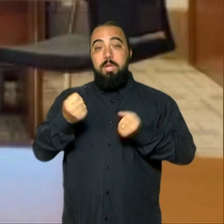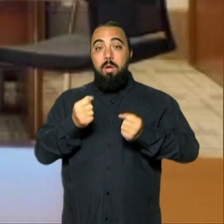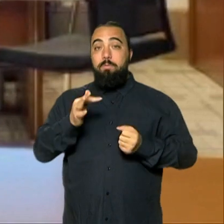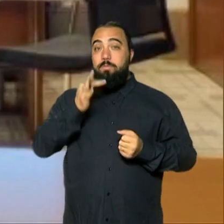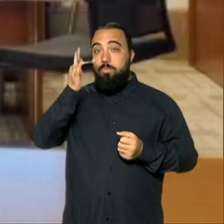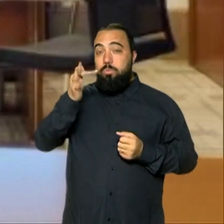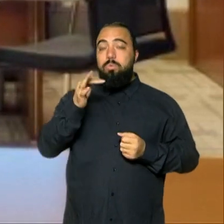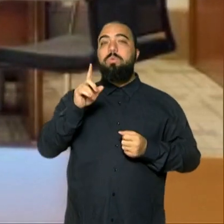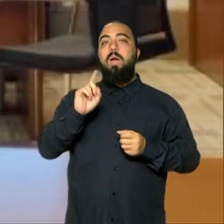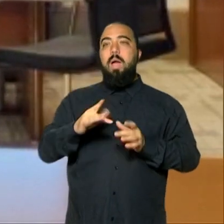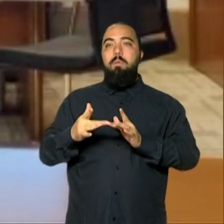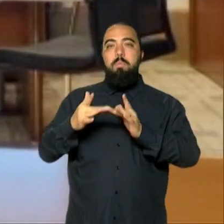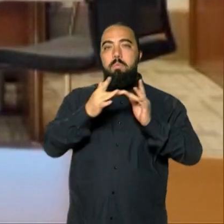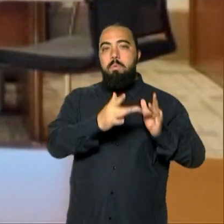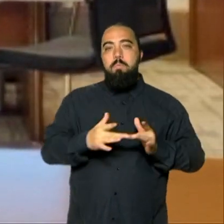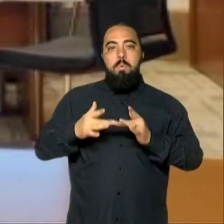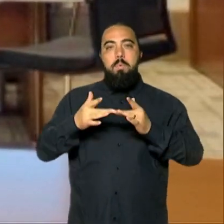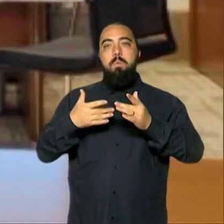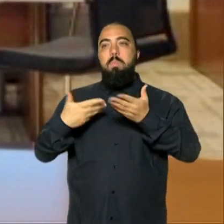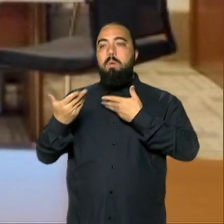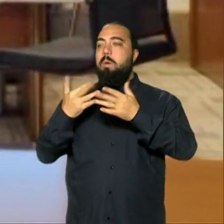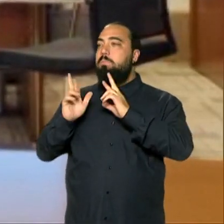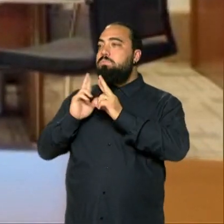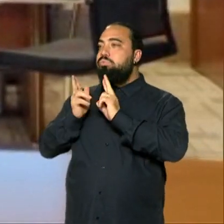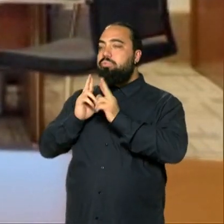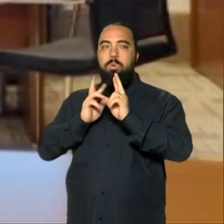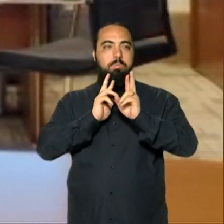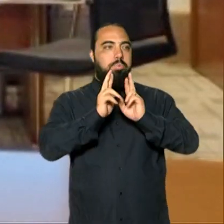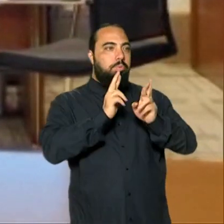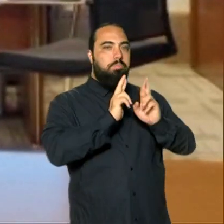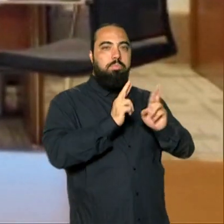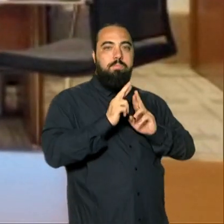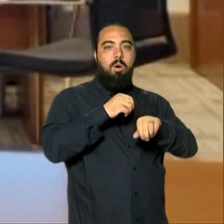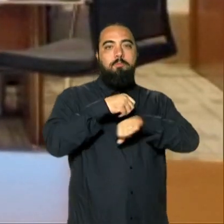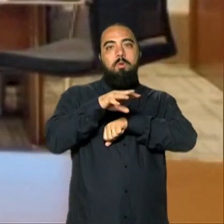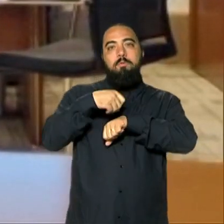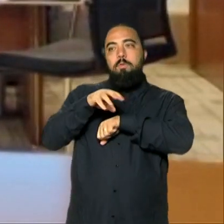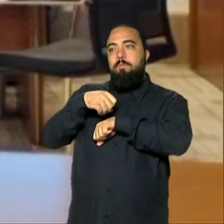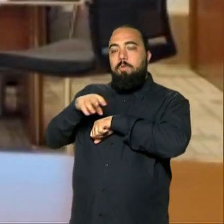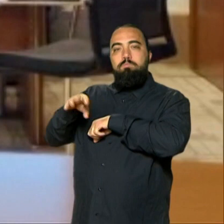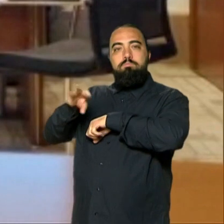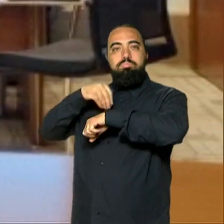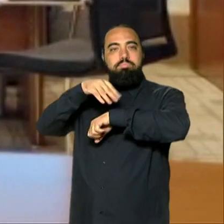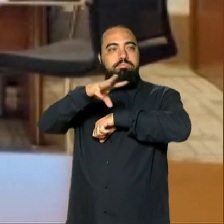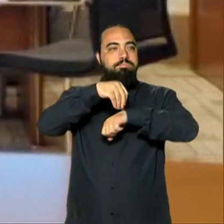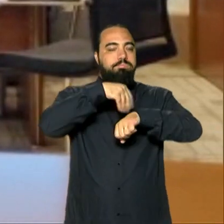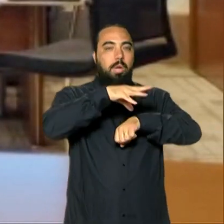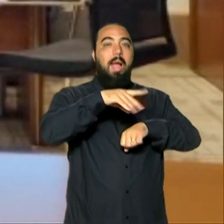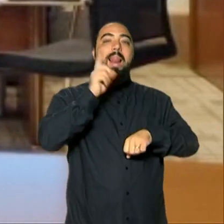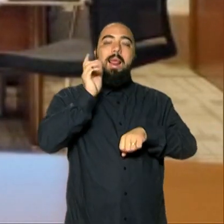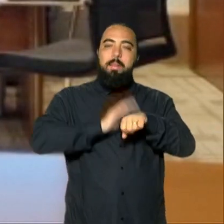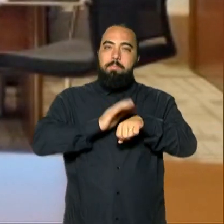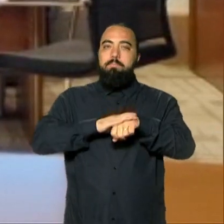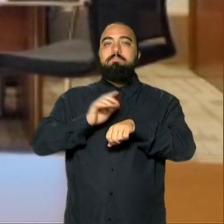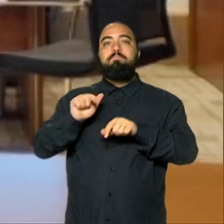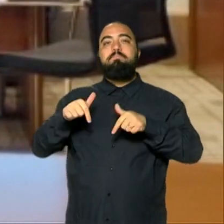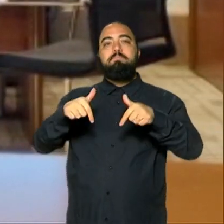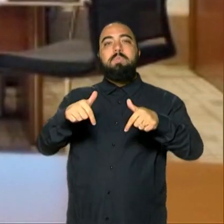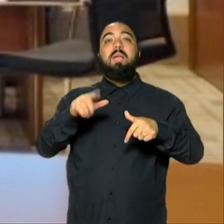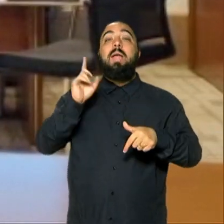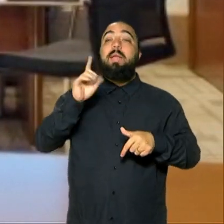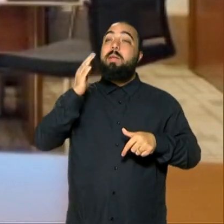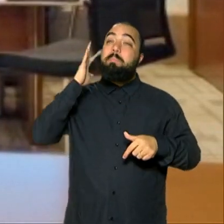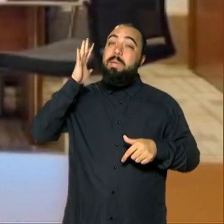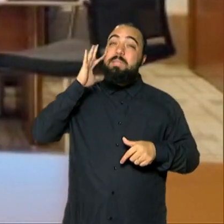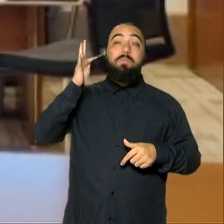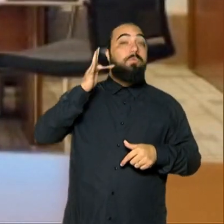ser conectados, eles precisam trocar informações, né? Quando se fala em conceito de carros autônomos. E tudo isso que parece ser algo muito do futuro,